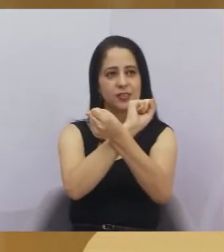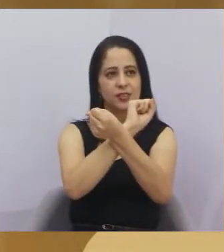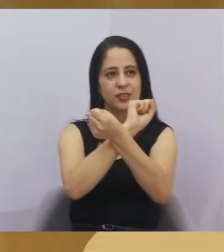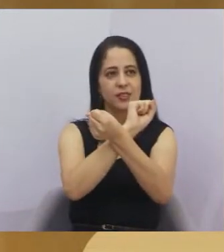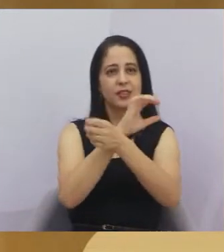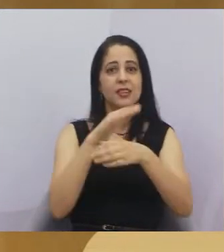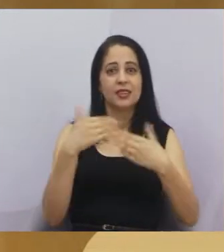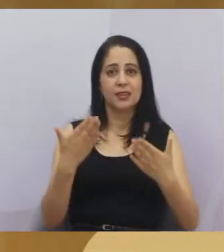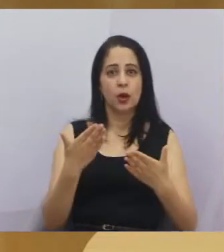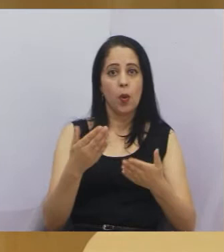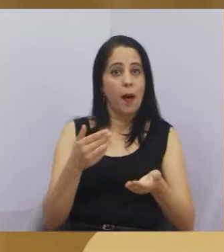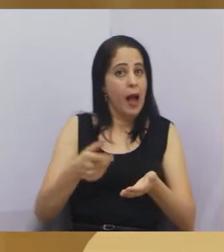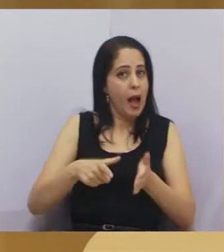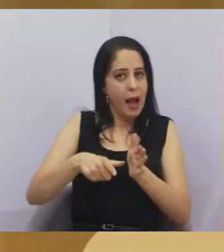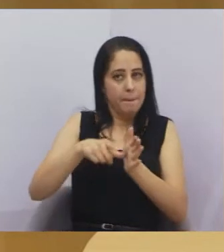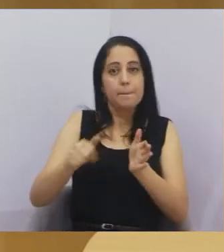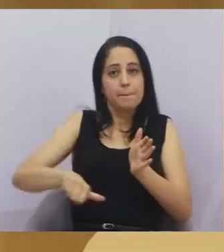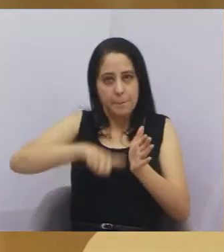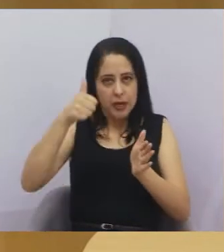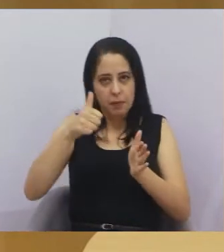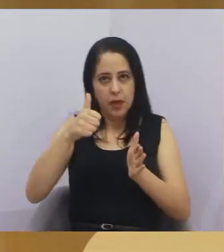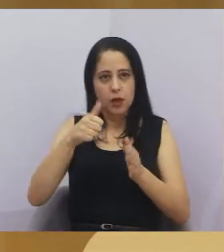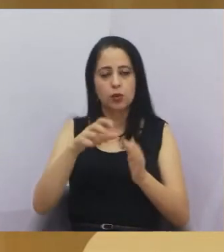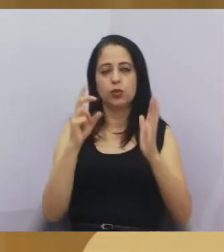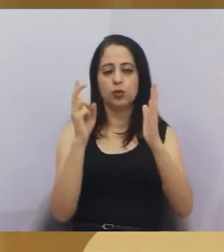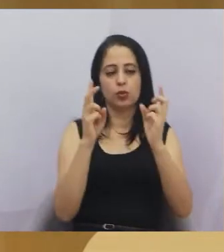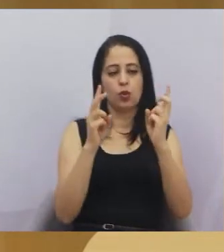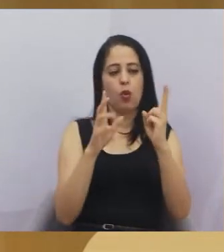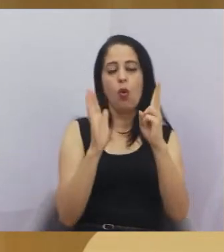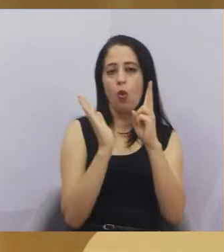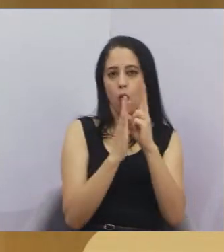início indígenas e depois os negros.